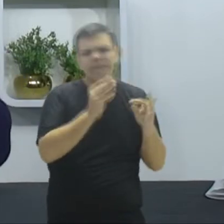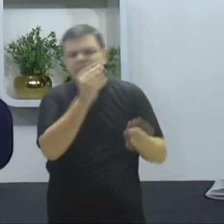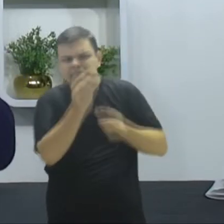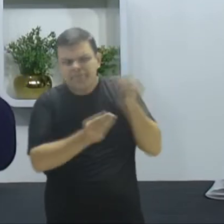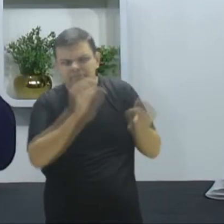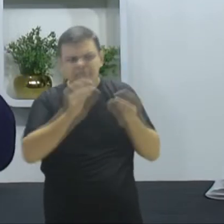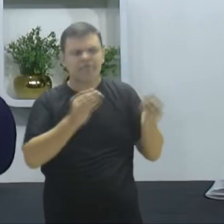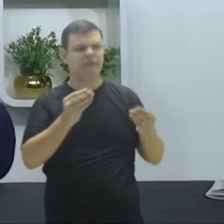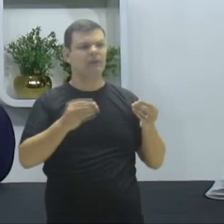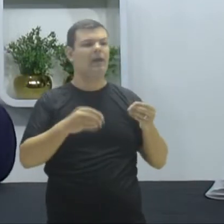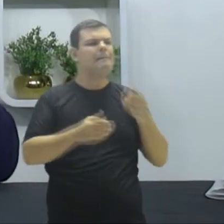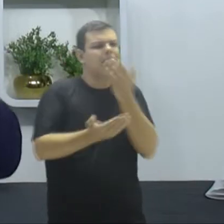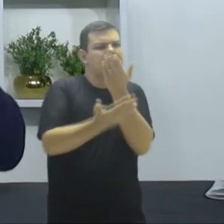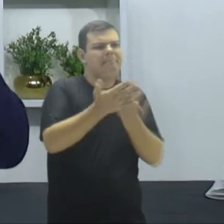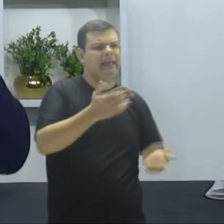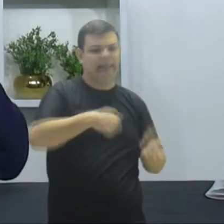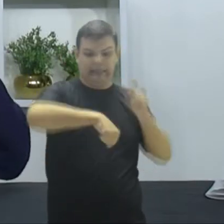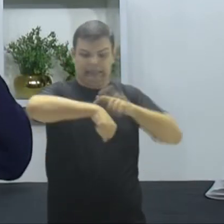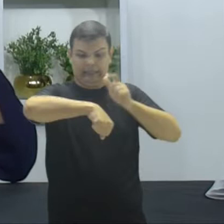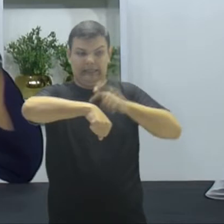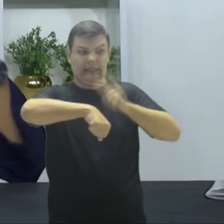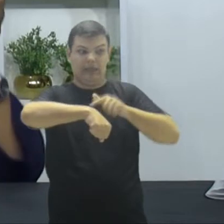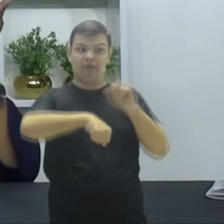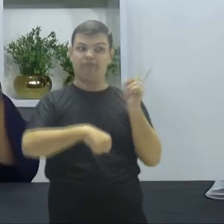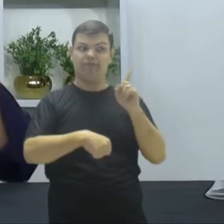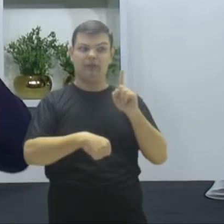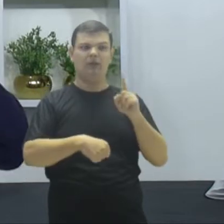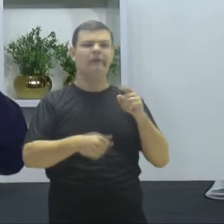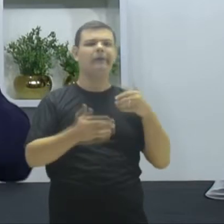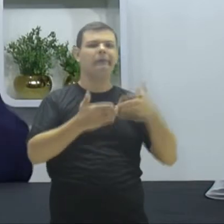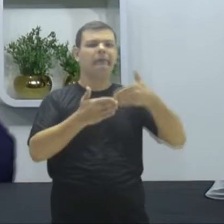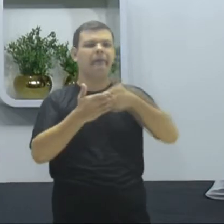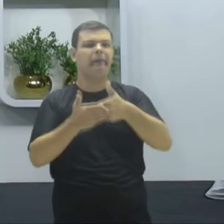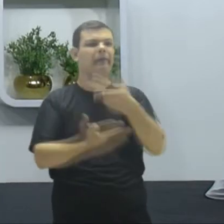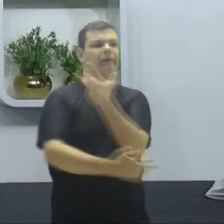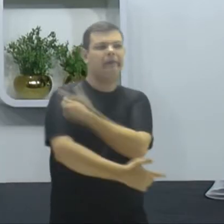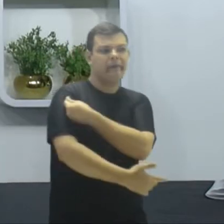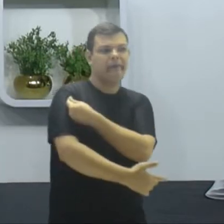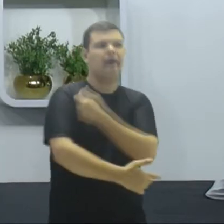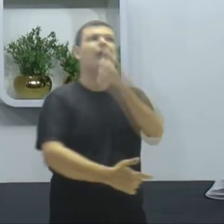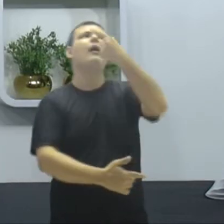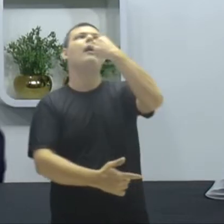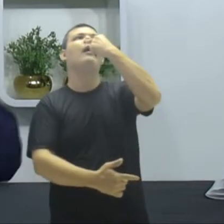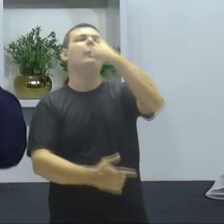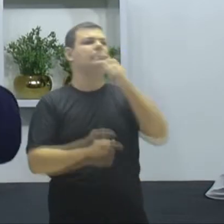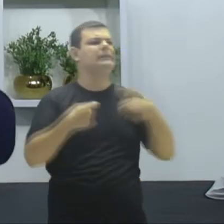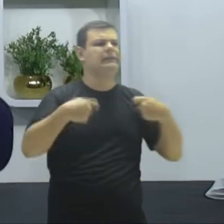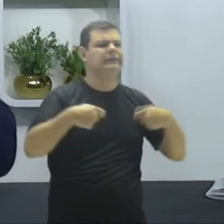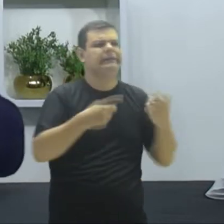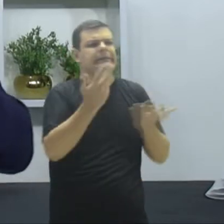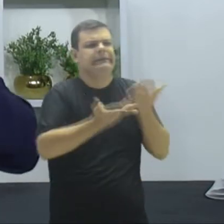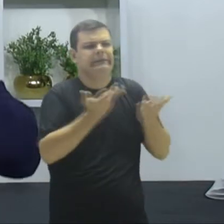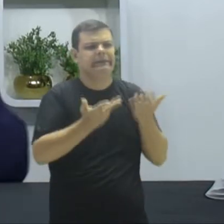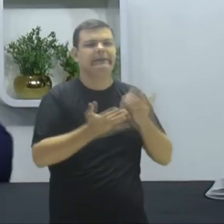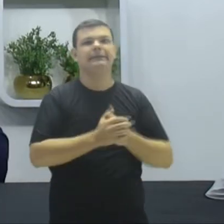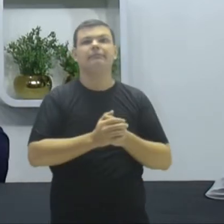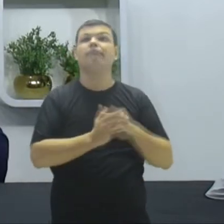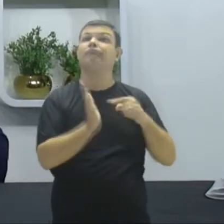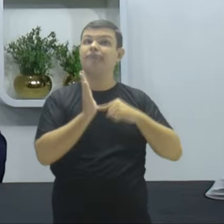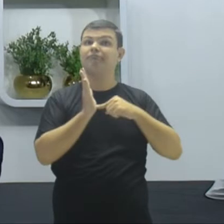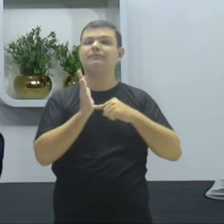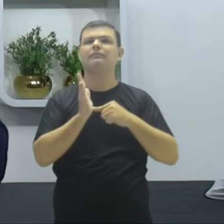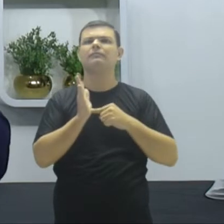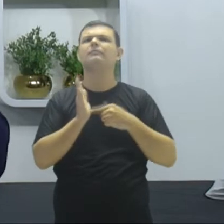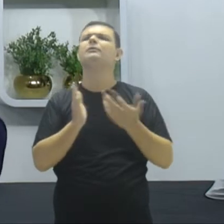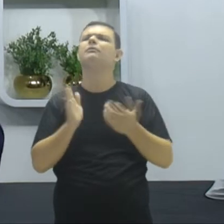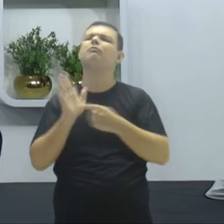não perder o tempo, para não perder o prazo para que você esteja vacinado. E por que eu trouxe esse exemplo,